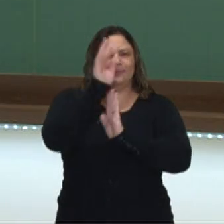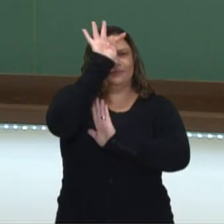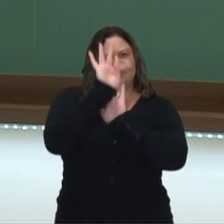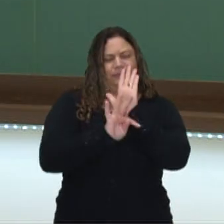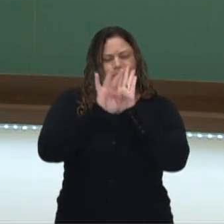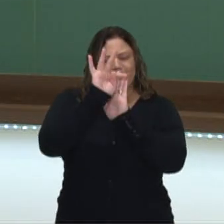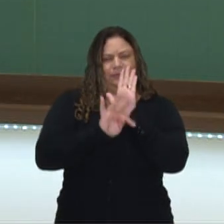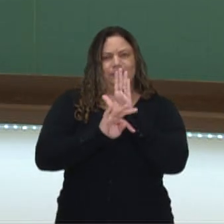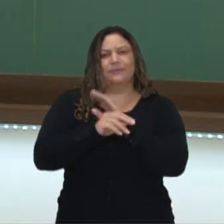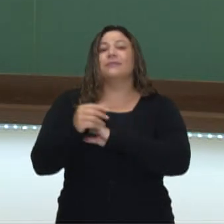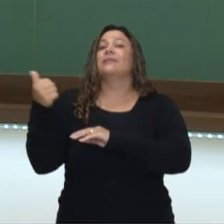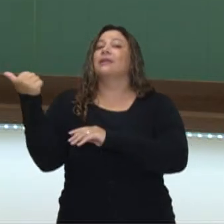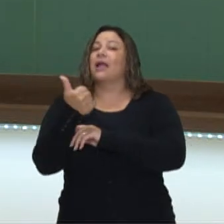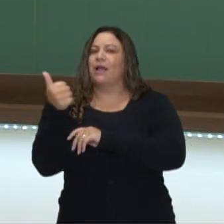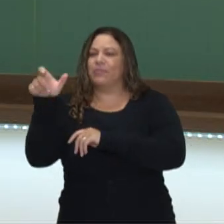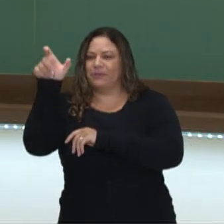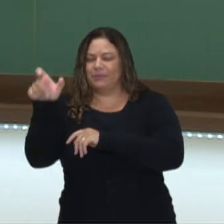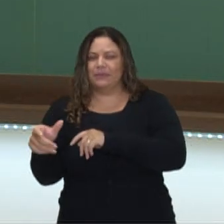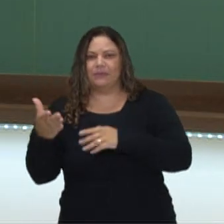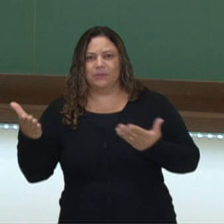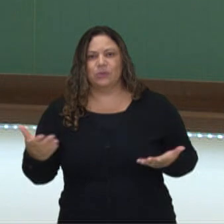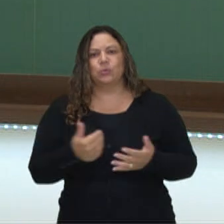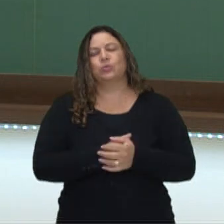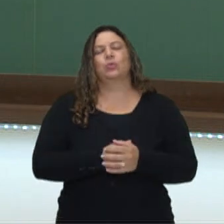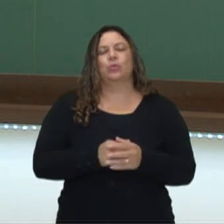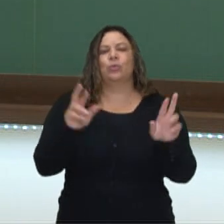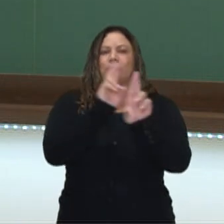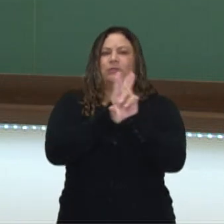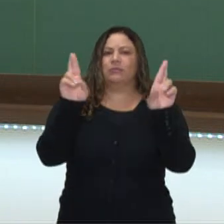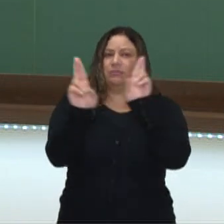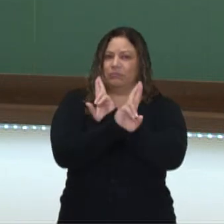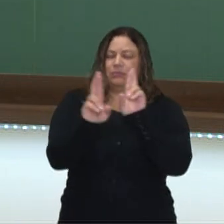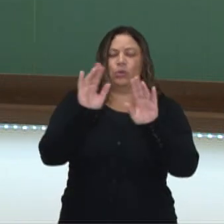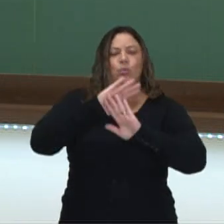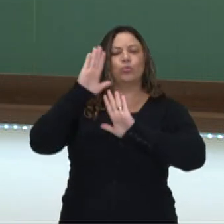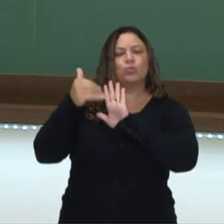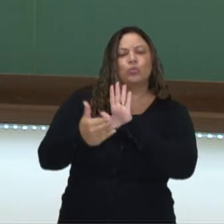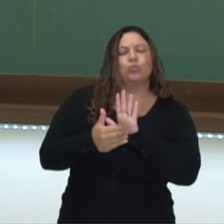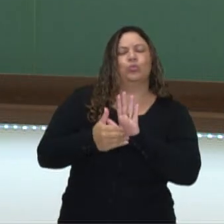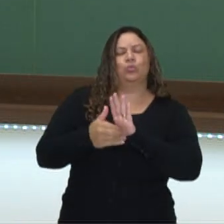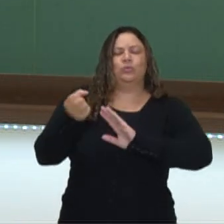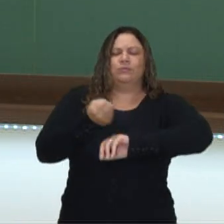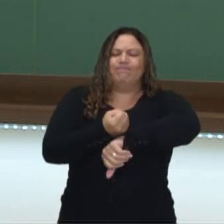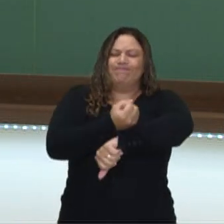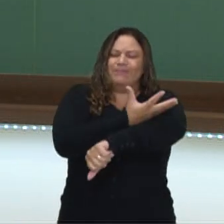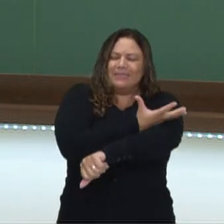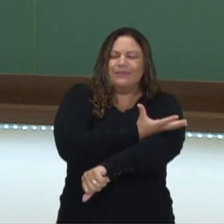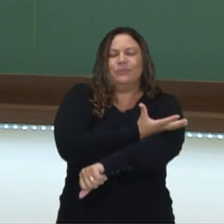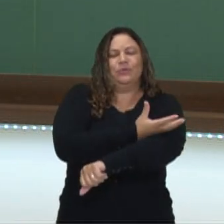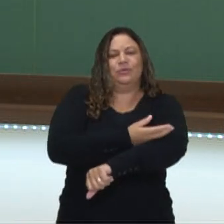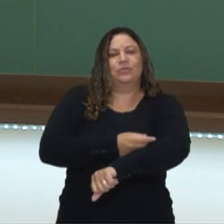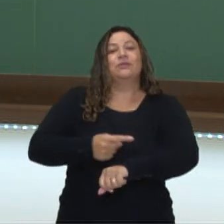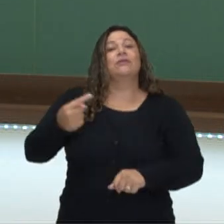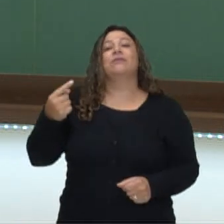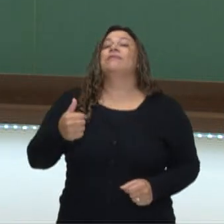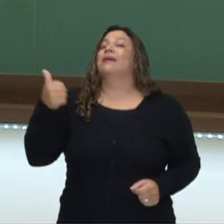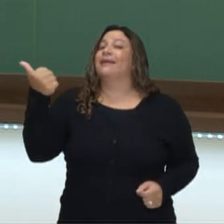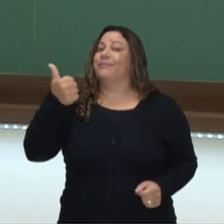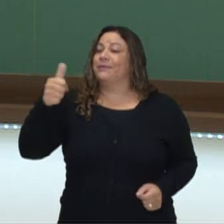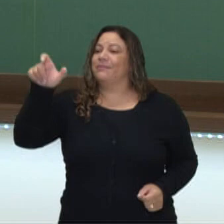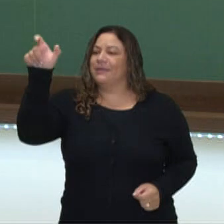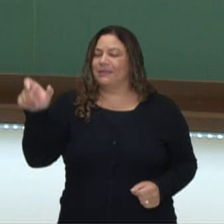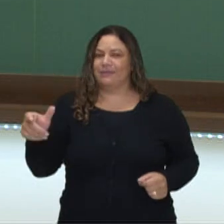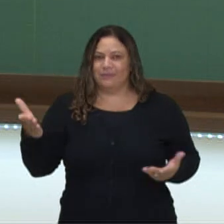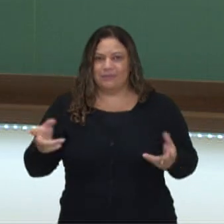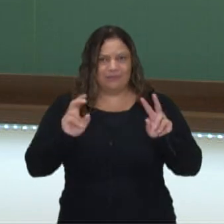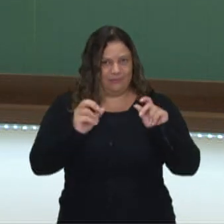há uma relação aqui condicionante. Todo texto com função emotiva será em primeira pessoa. Ok?